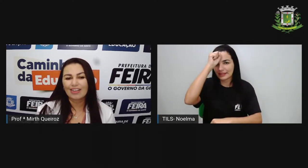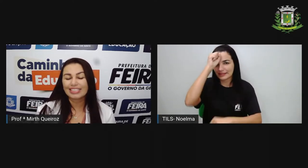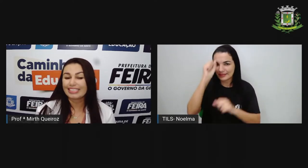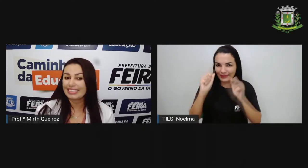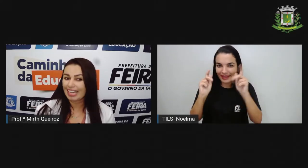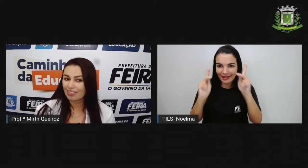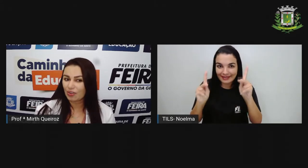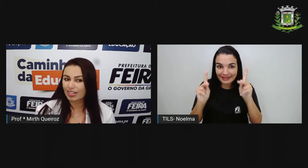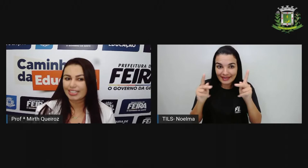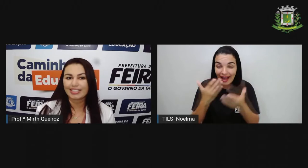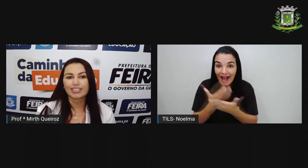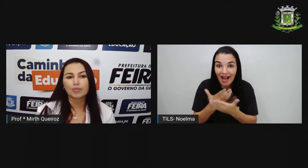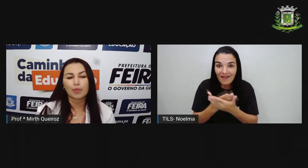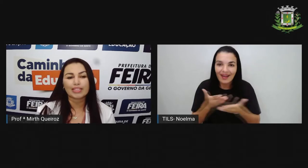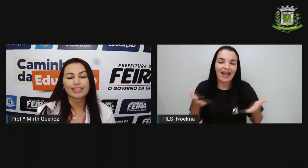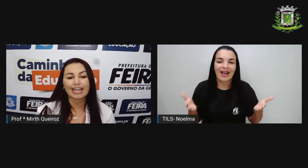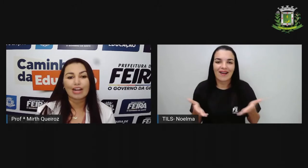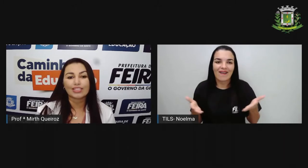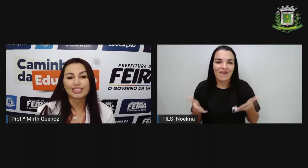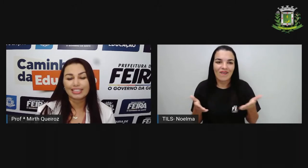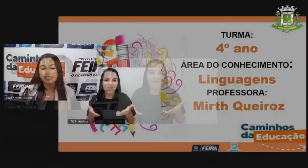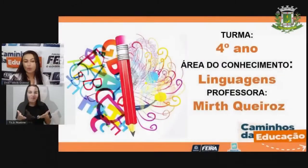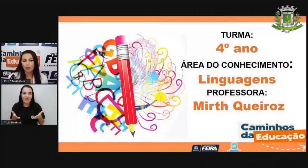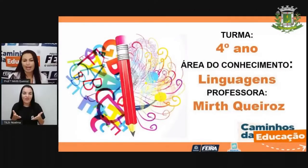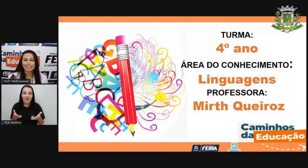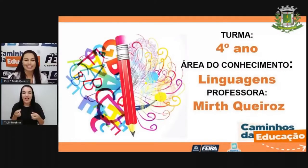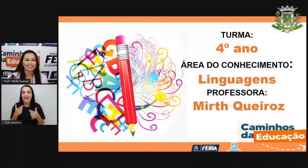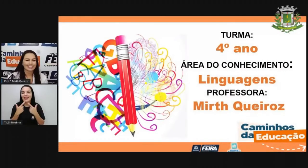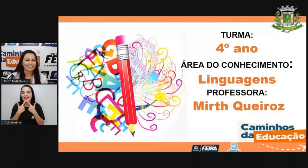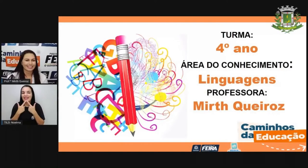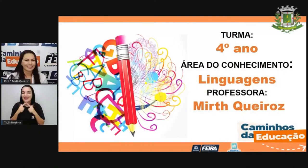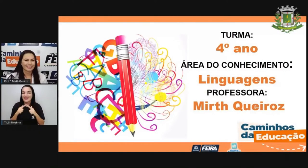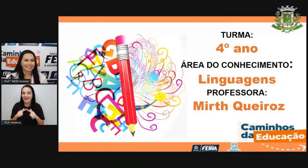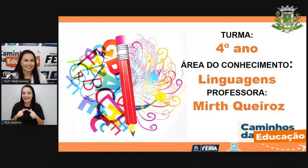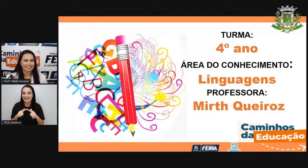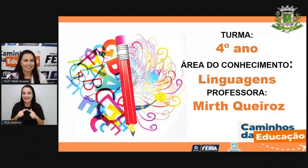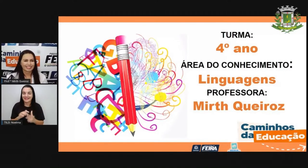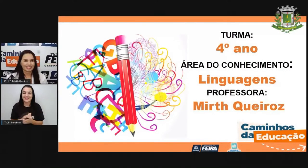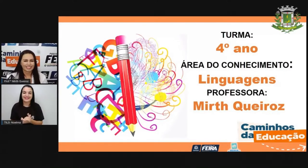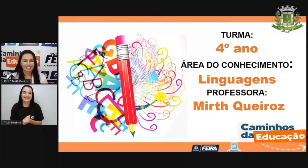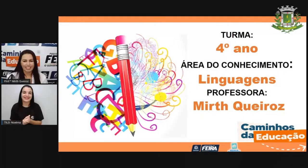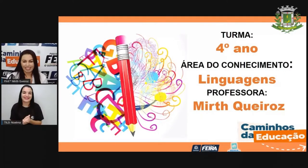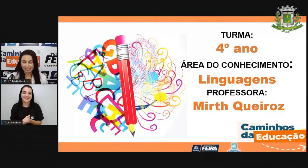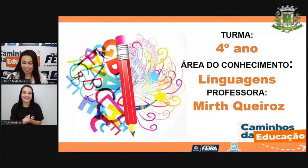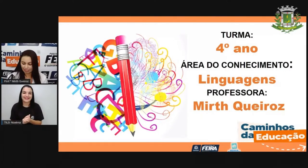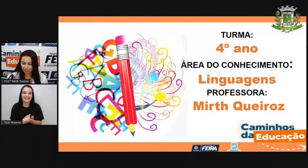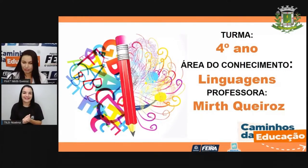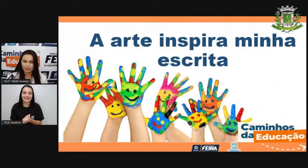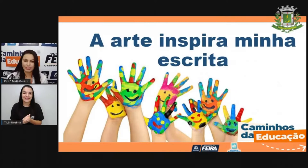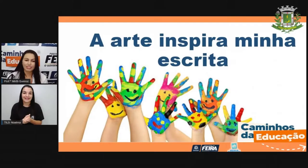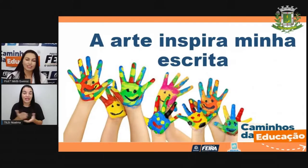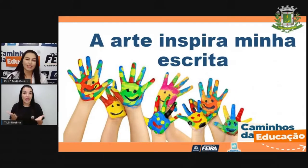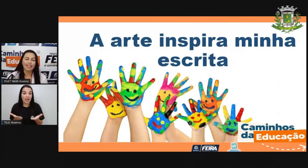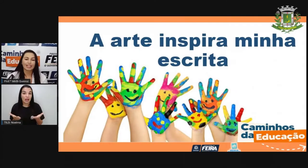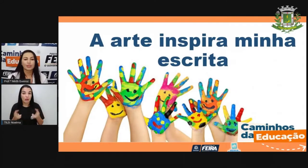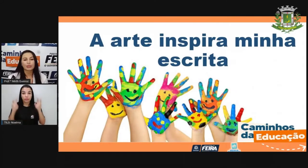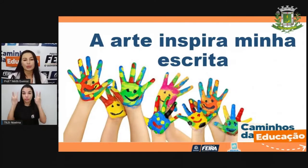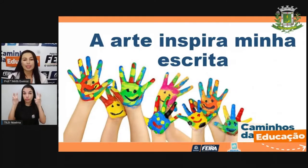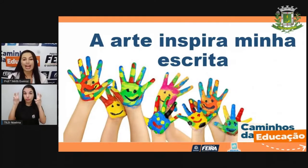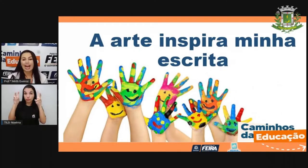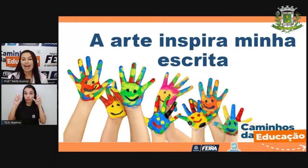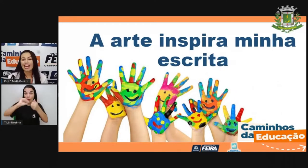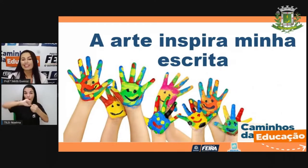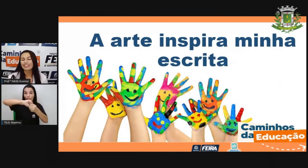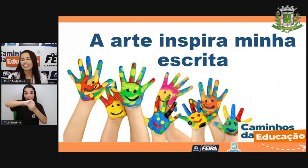A aula de agora, desse momento, será a aula de linguagem. E na aula de hoje, nós falaremos